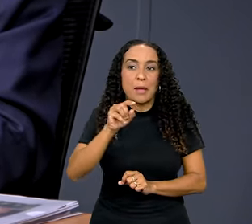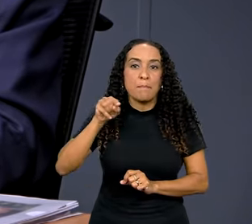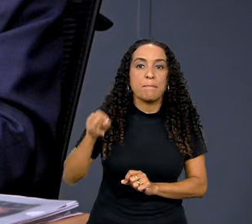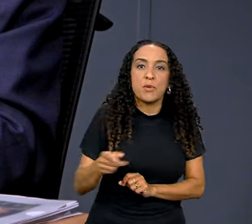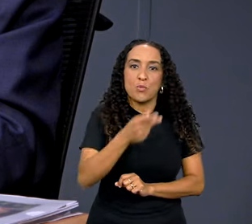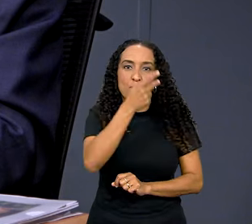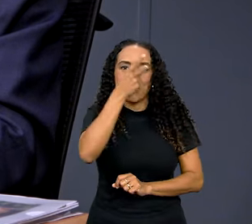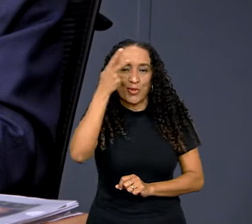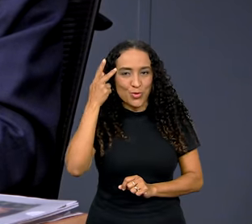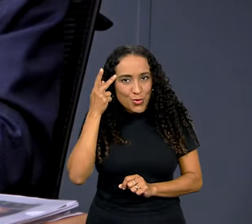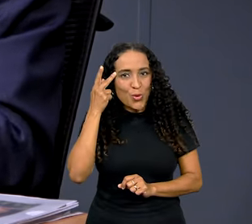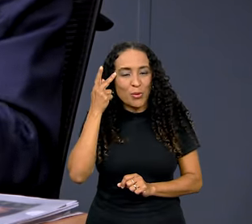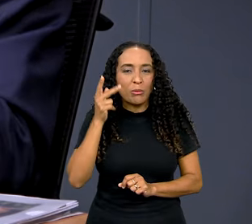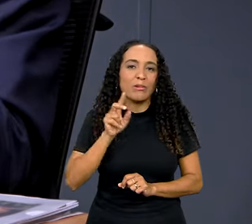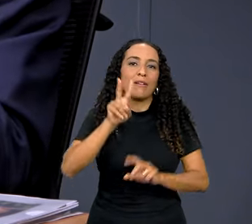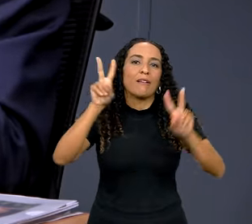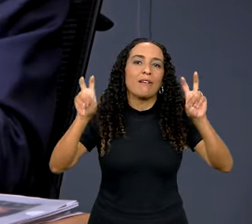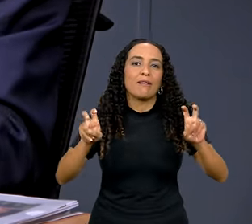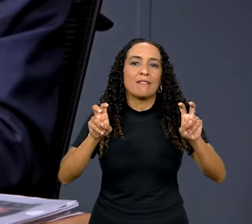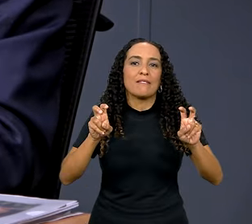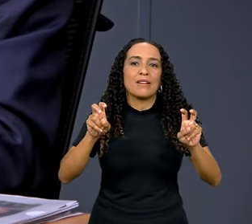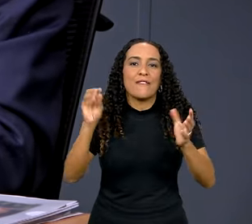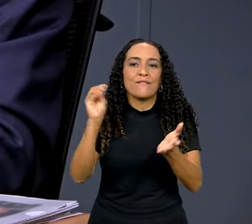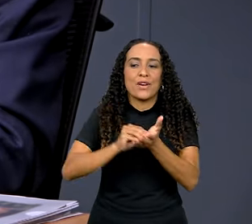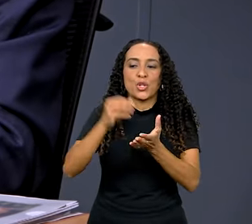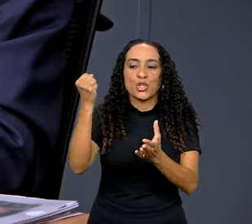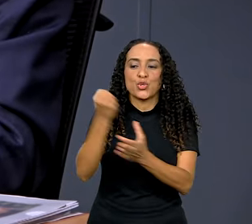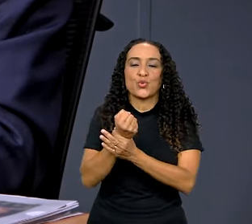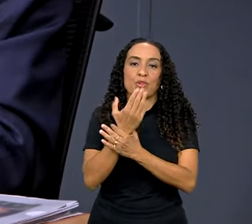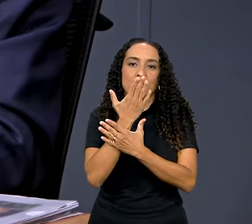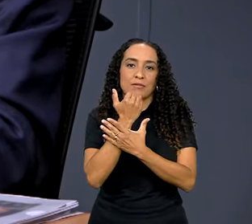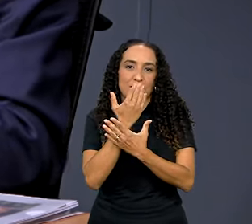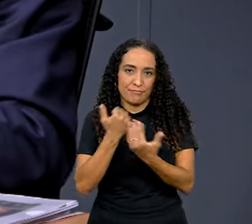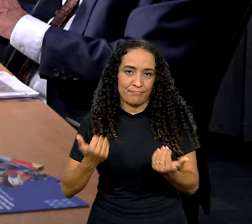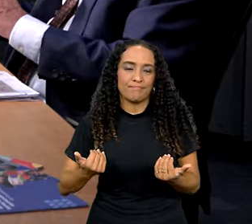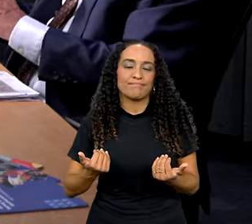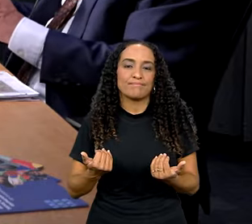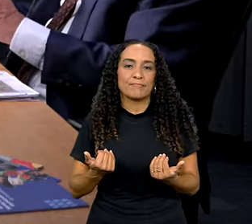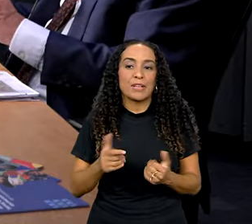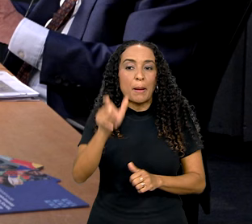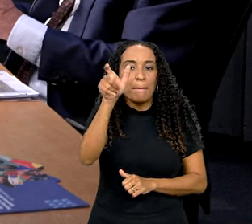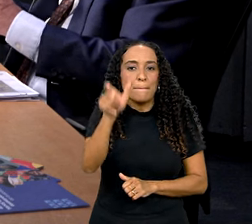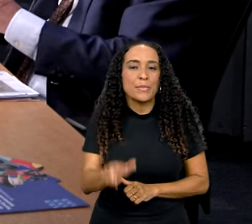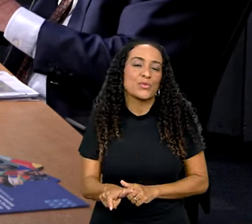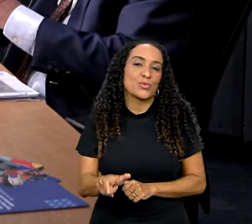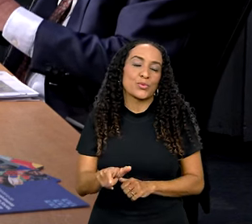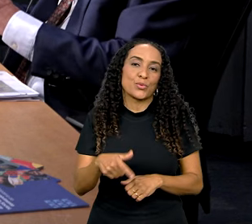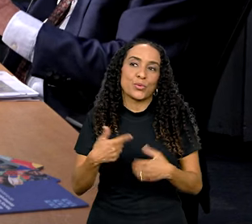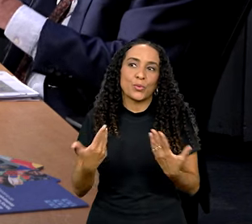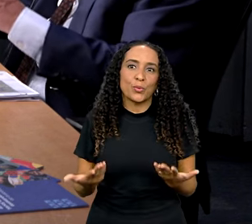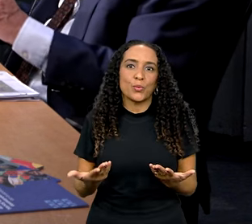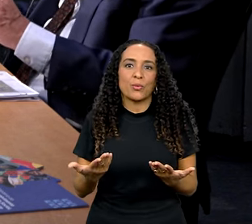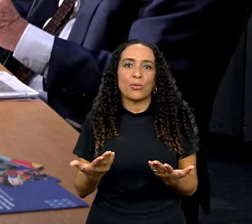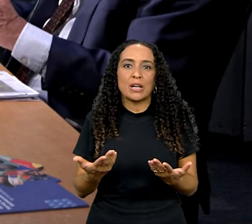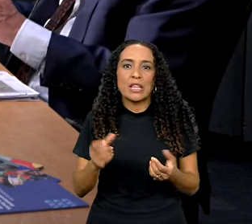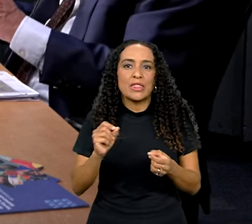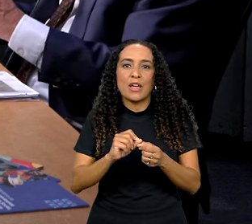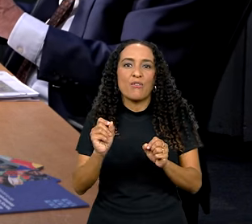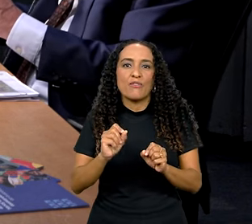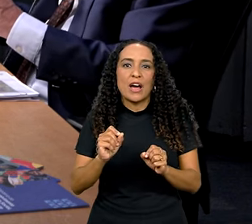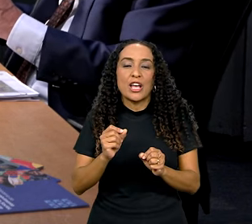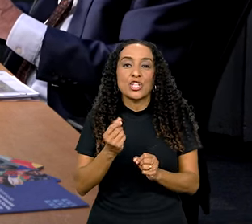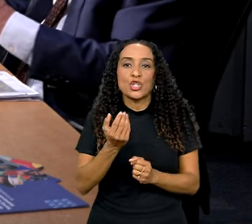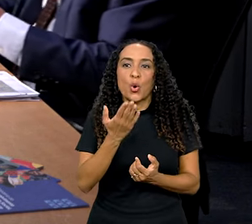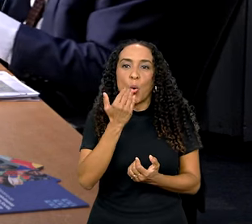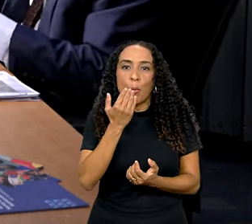100.000 pessoas na chamada insegurança alimentar aquela pessoa pessa eh que não faz